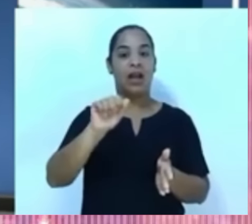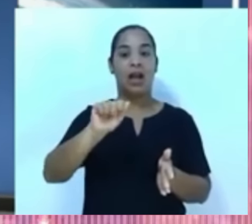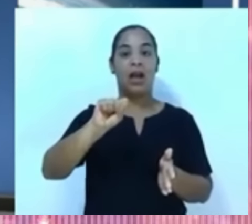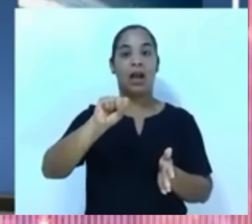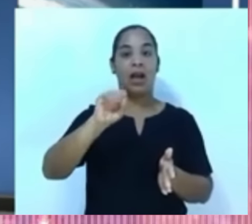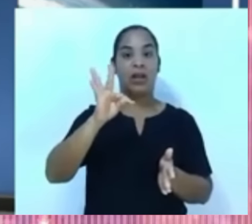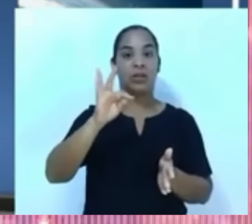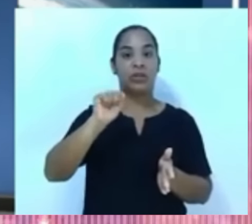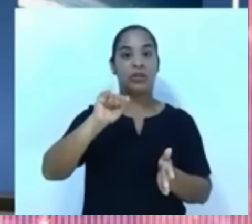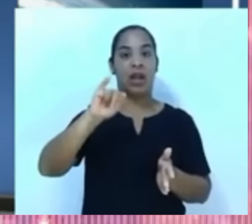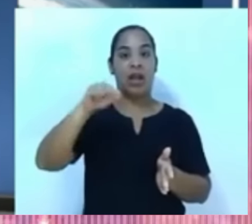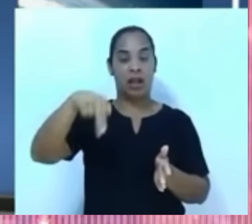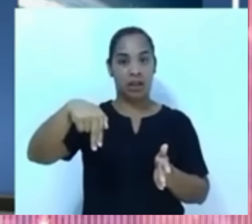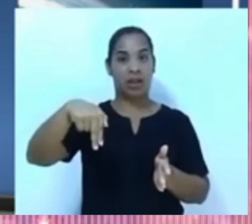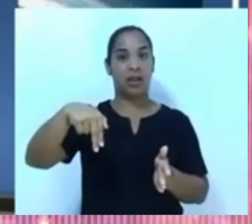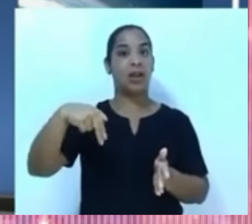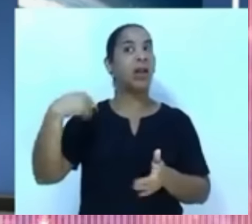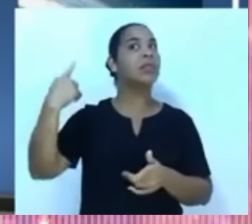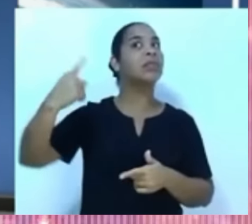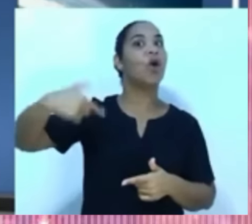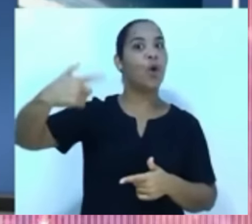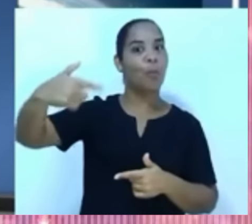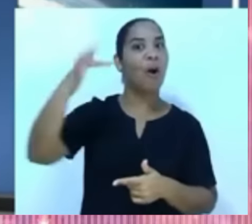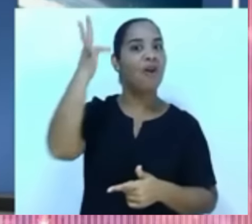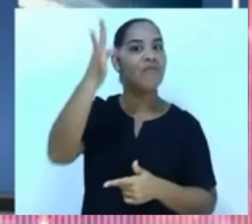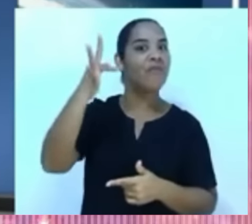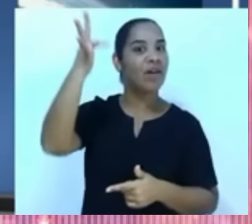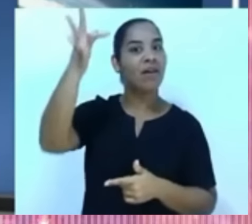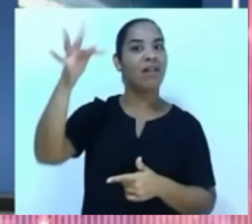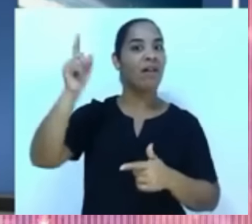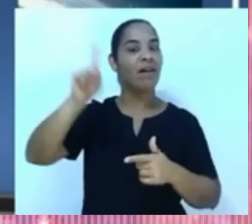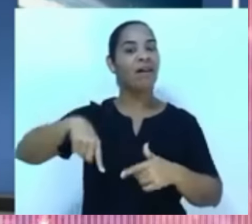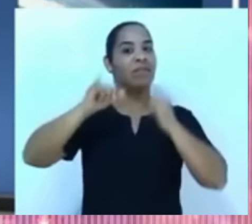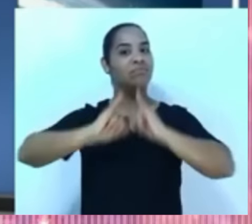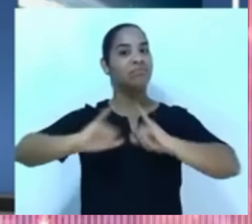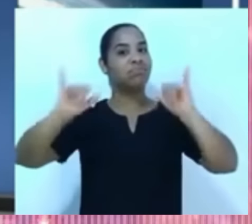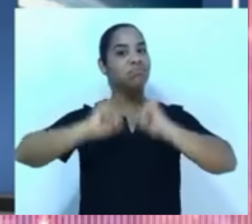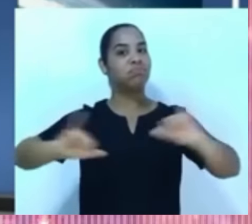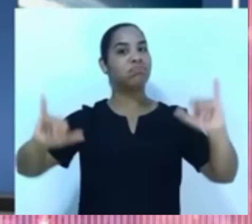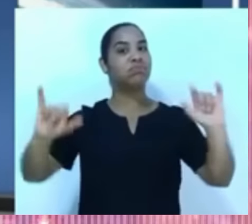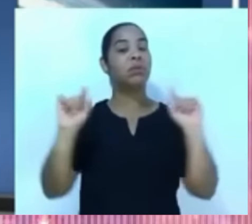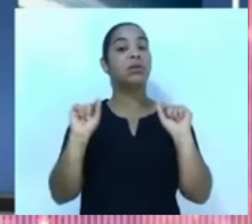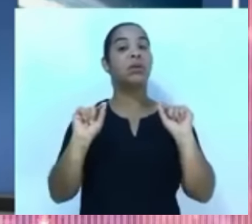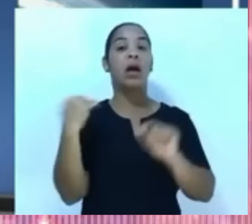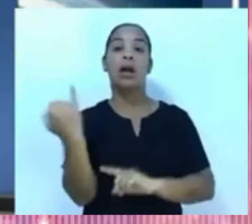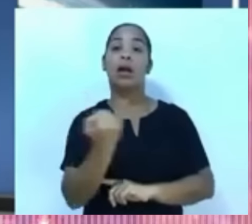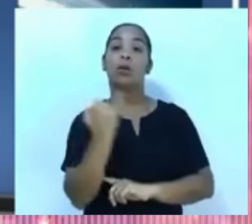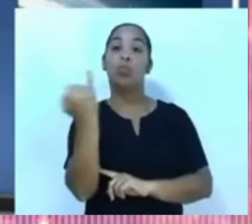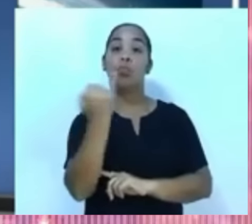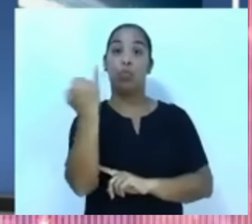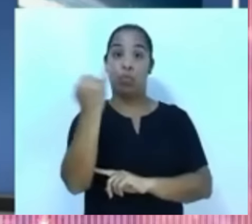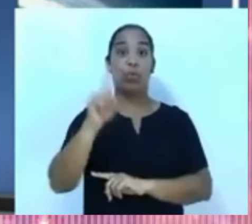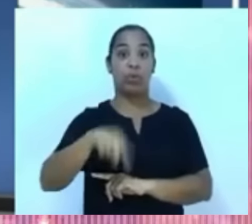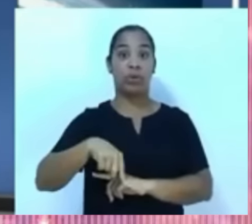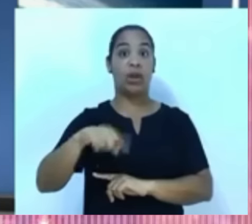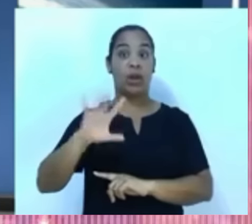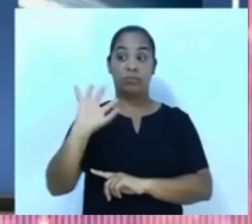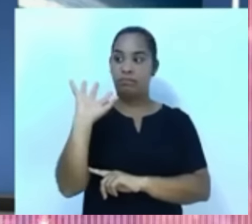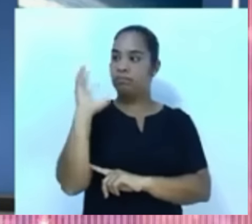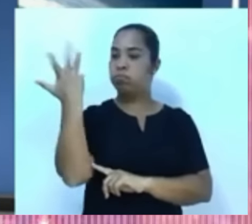repetido por Albert schweizer Life é o mais importante fenômeno que existe